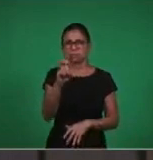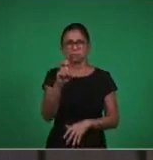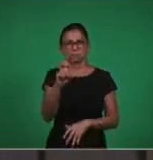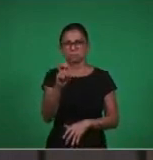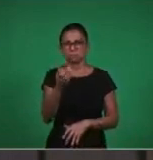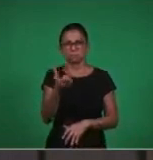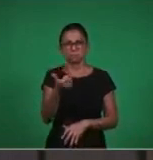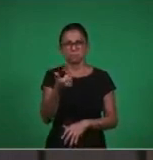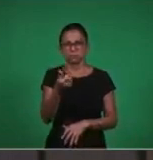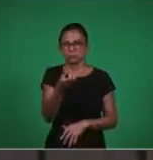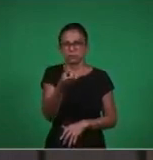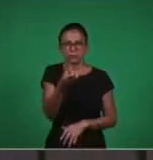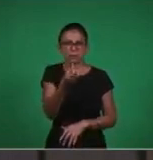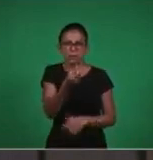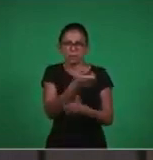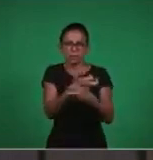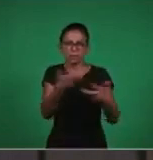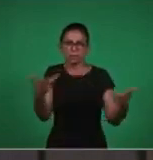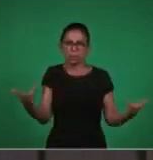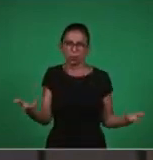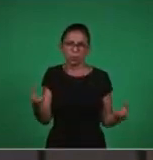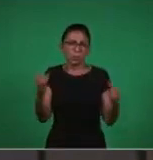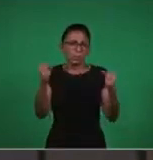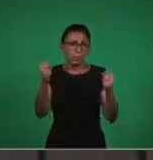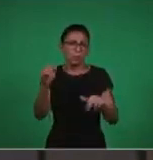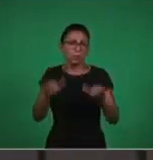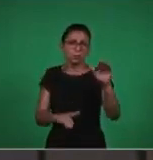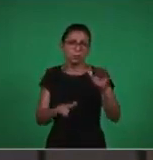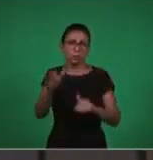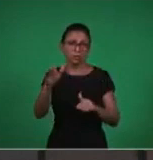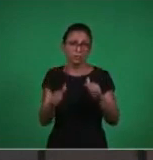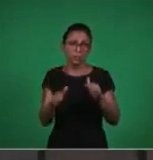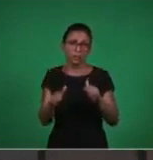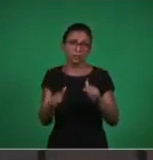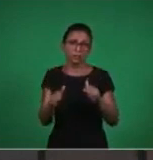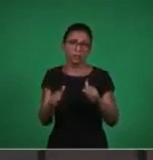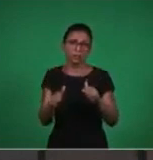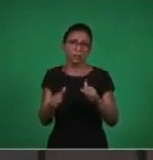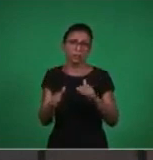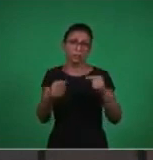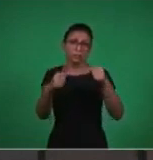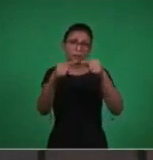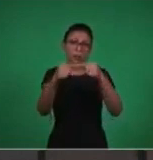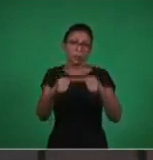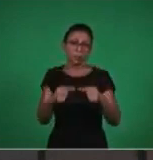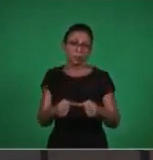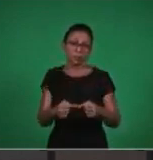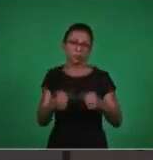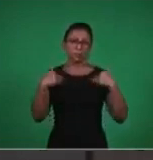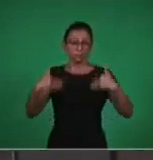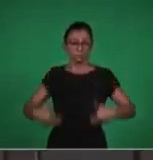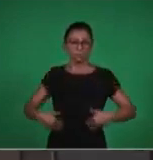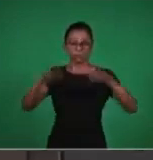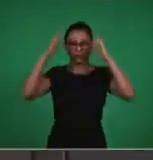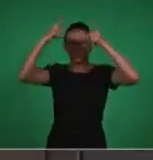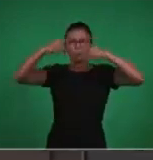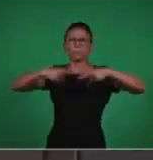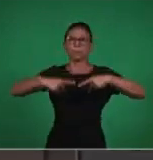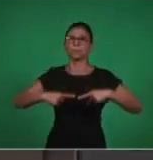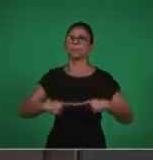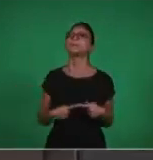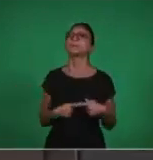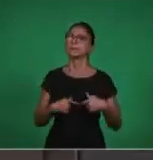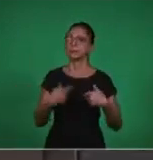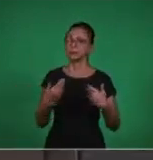está em você juntar massa e barro. O problema não está nisso. O problema está em dar vida a isso aí. Aquilo que